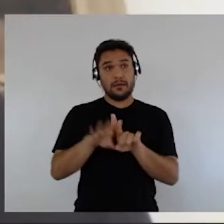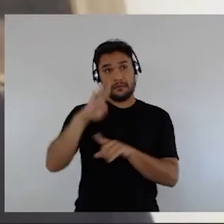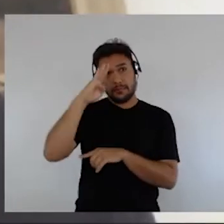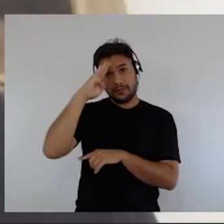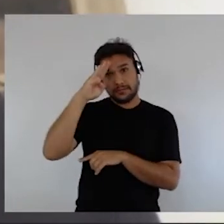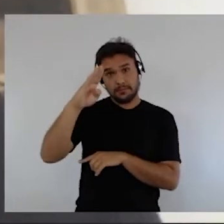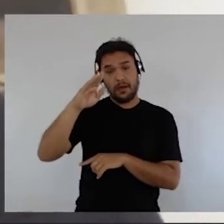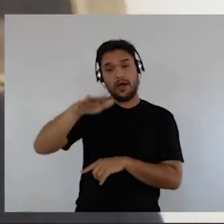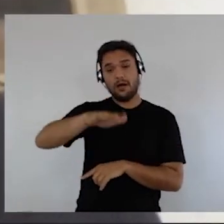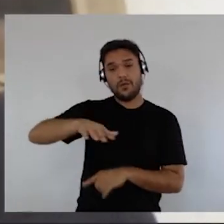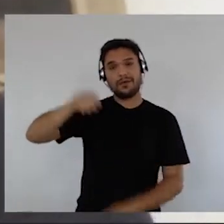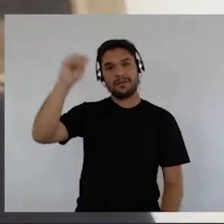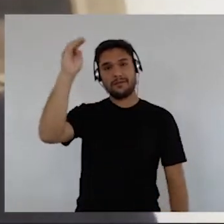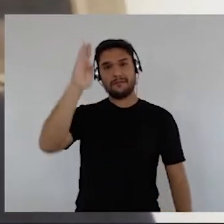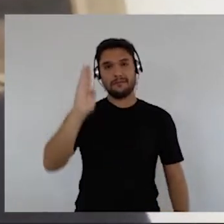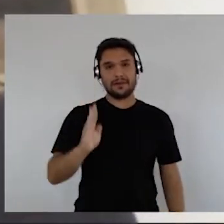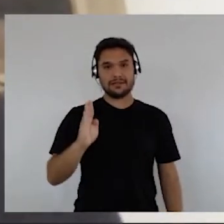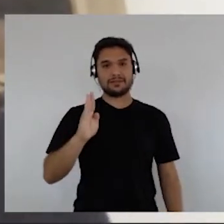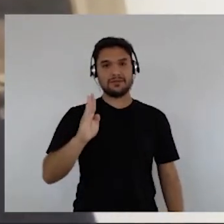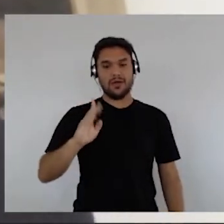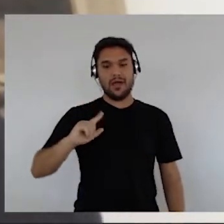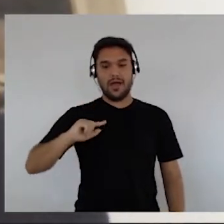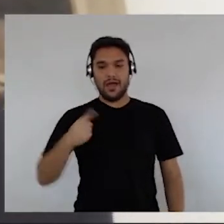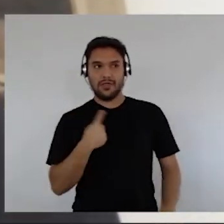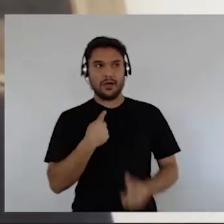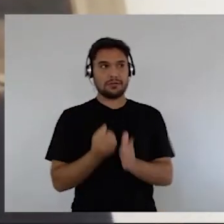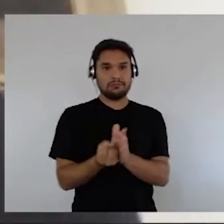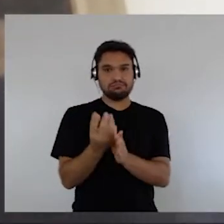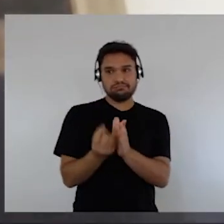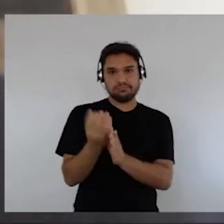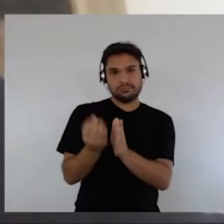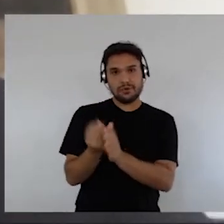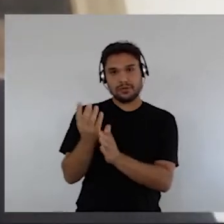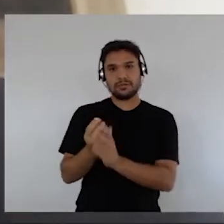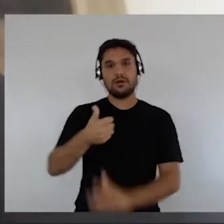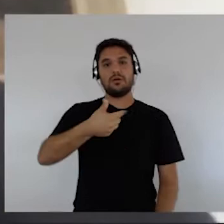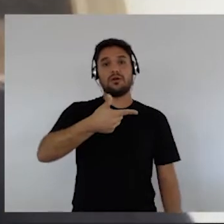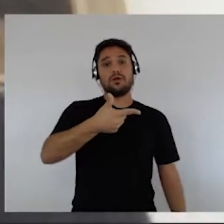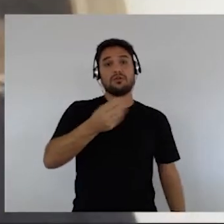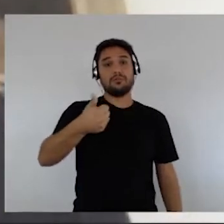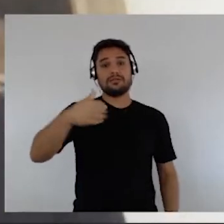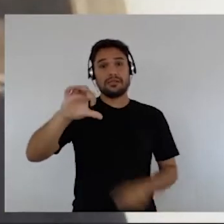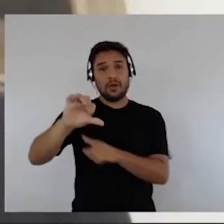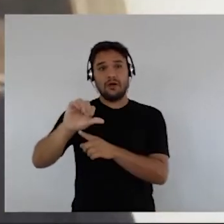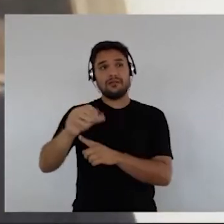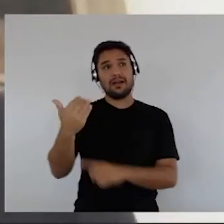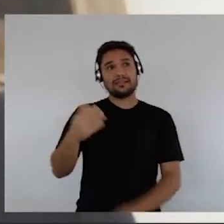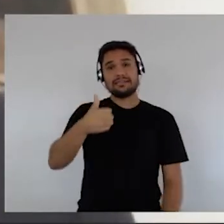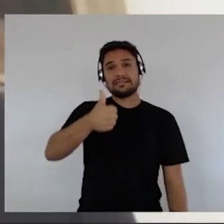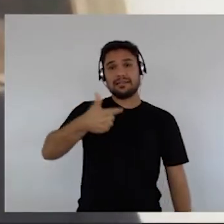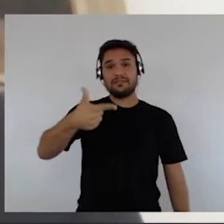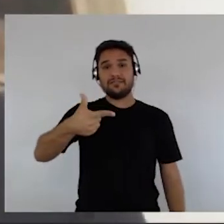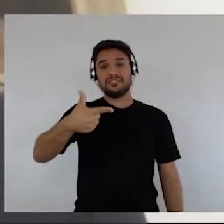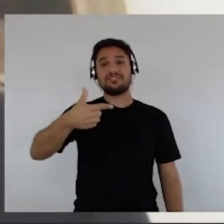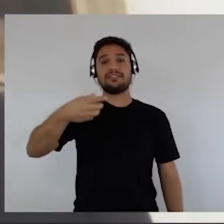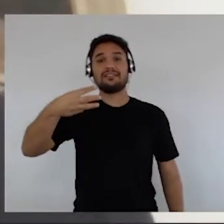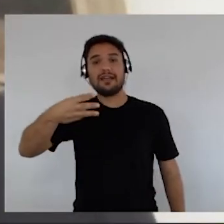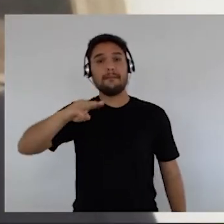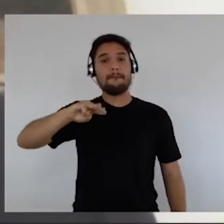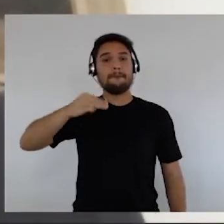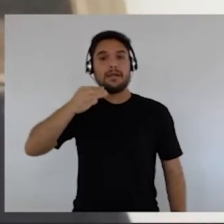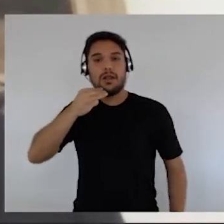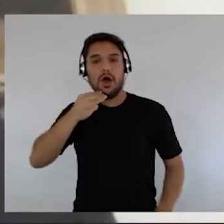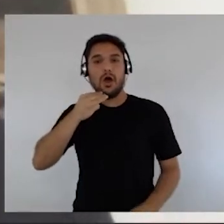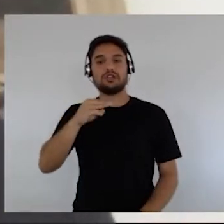Especificamente em relação ao Brasil, a nossa produção de 2019, que era de 123 milhões de